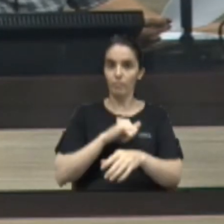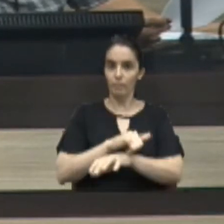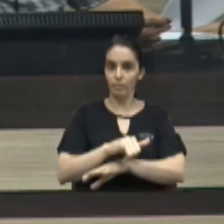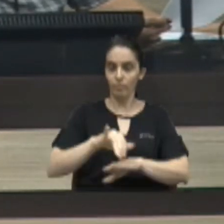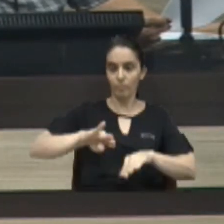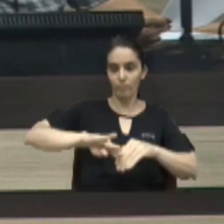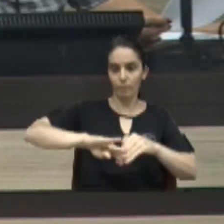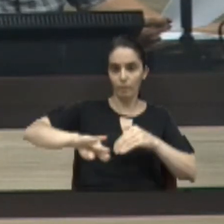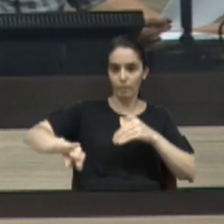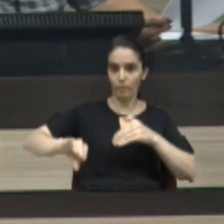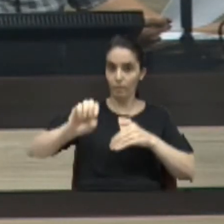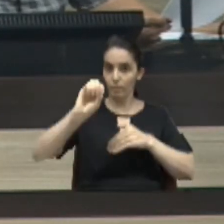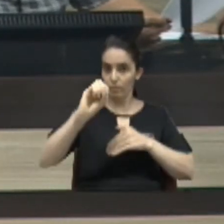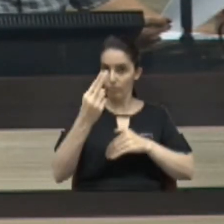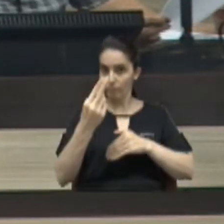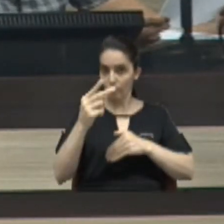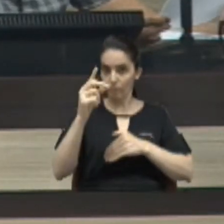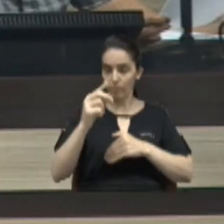ou impedimentos